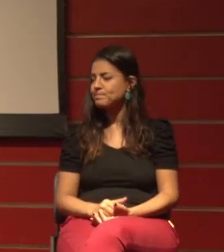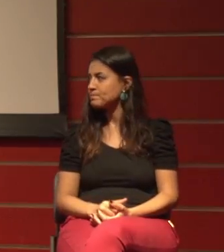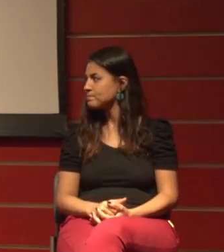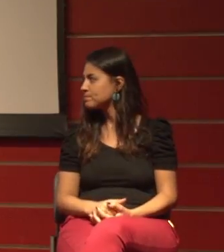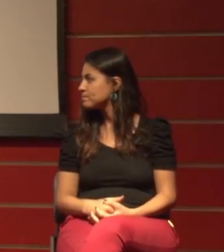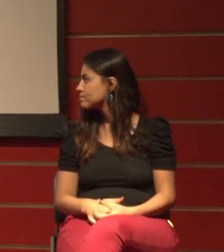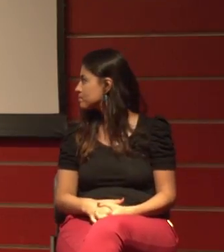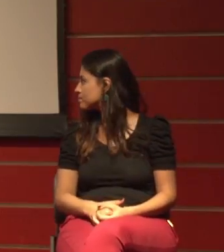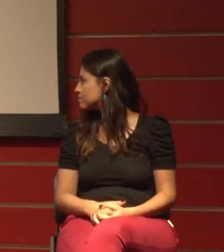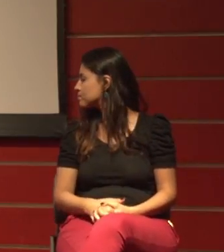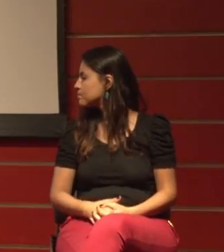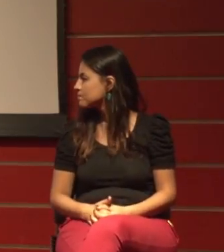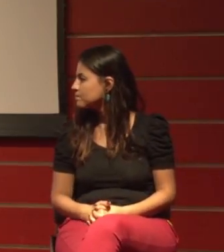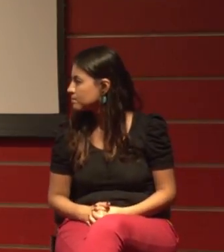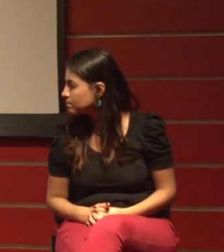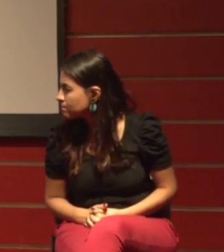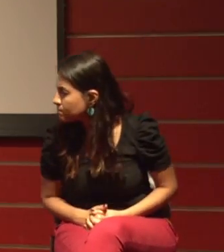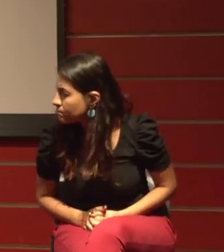aqui